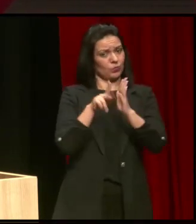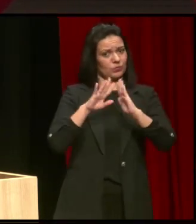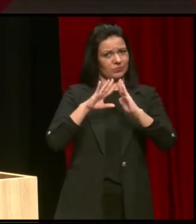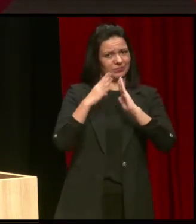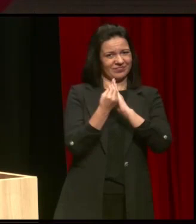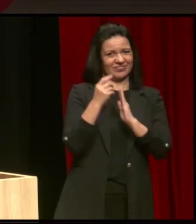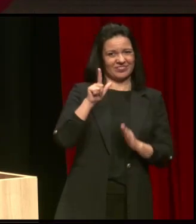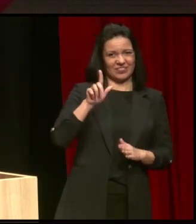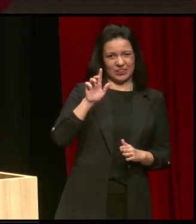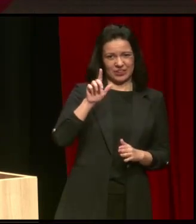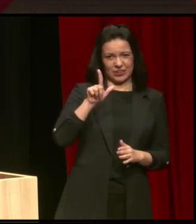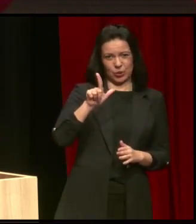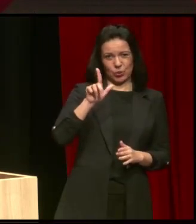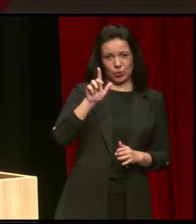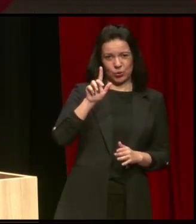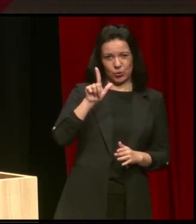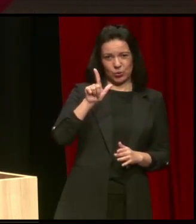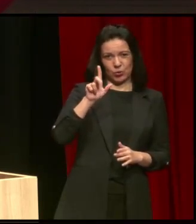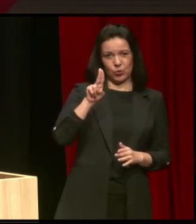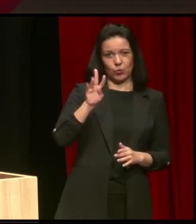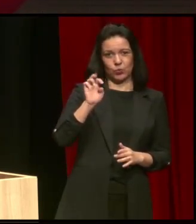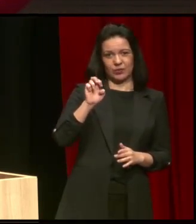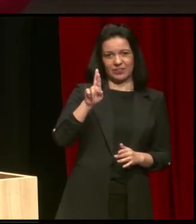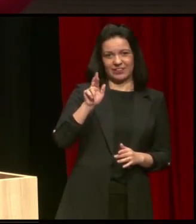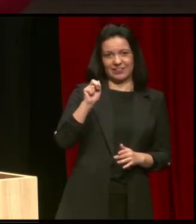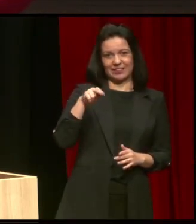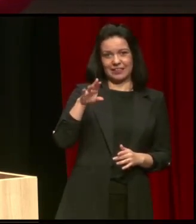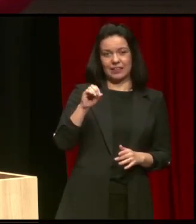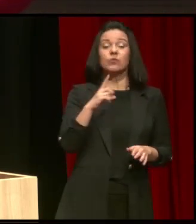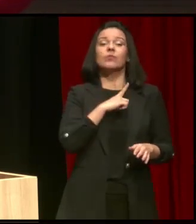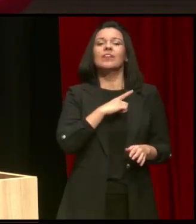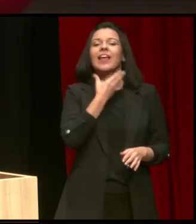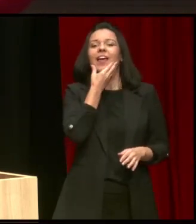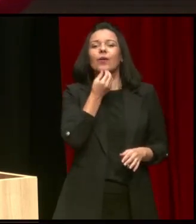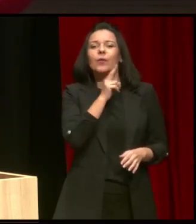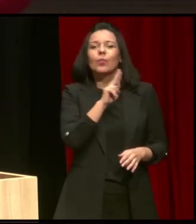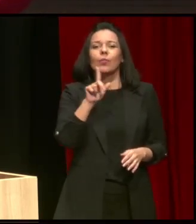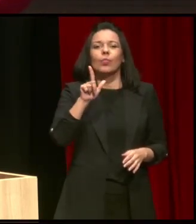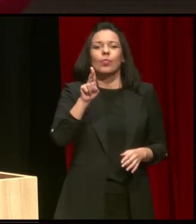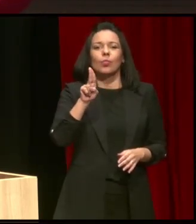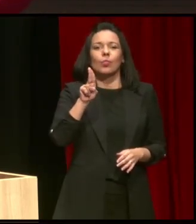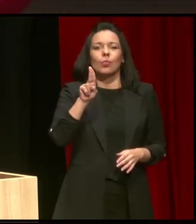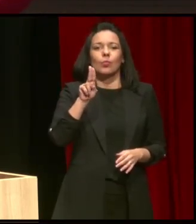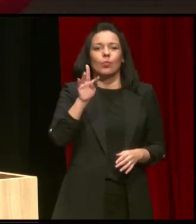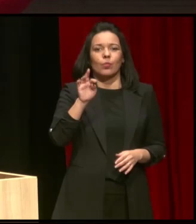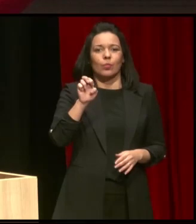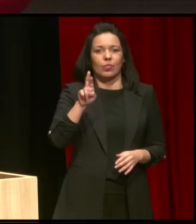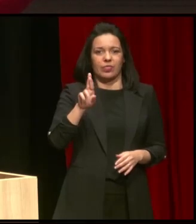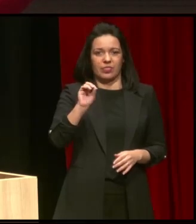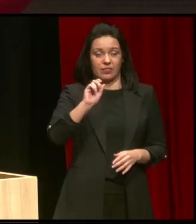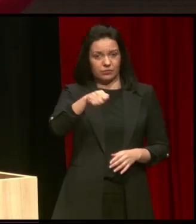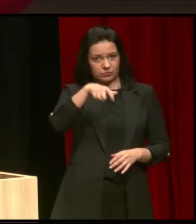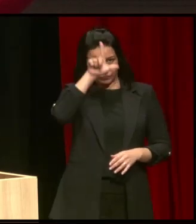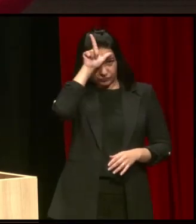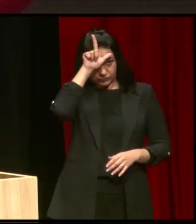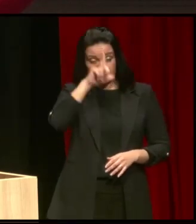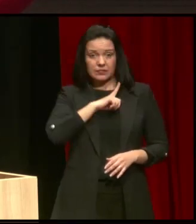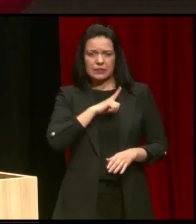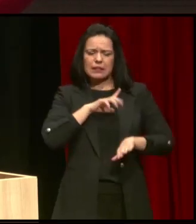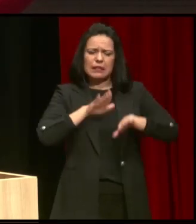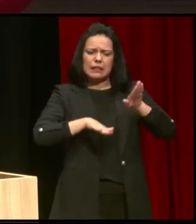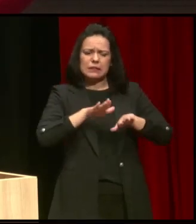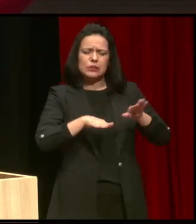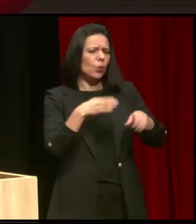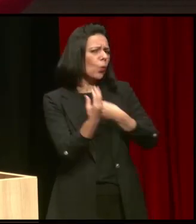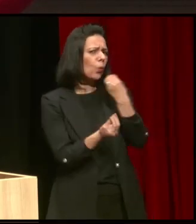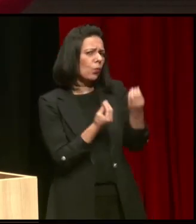muito interessante. Lutero fala assim, que o cristão vive de duas maneiras, mas o cristão vive sempre fora de si. Vocês entendem